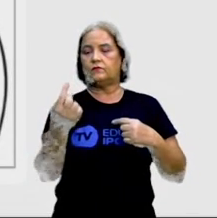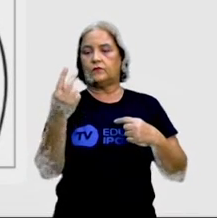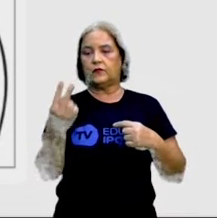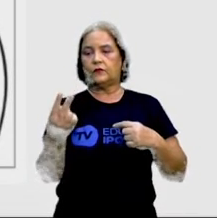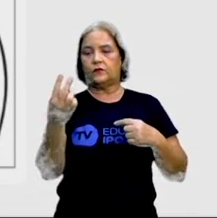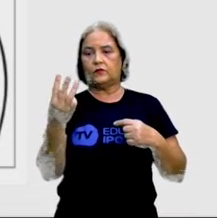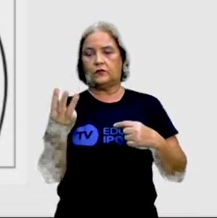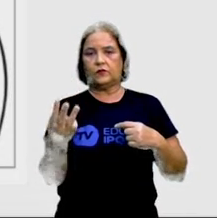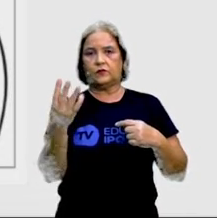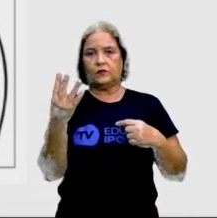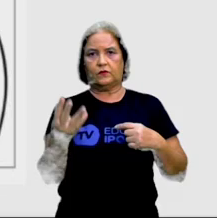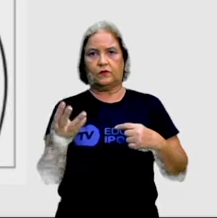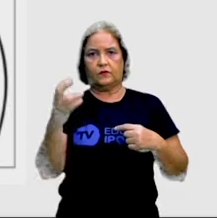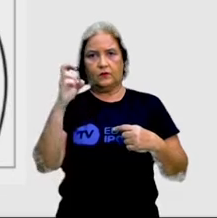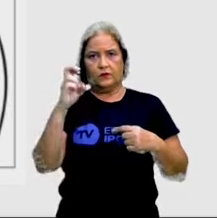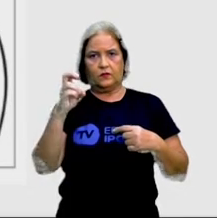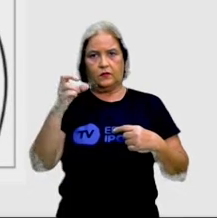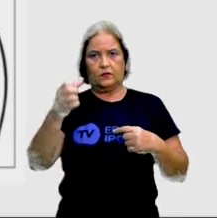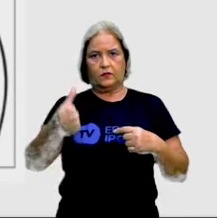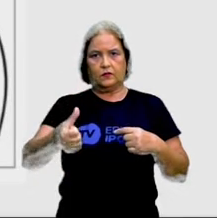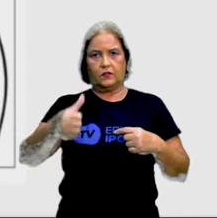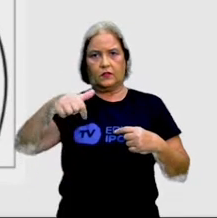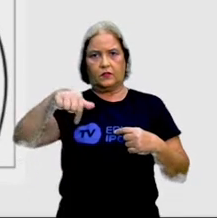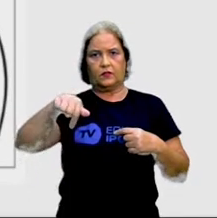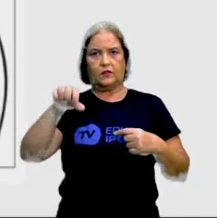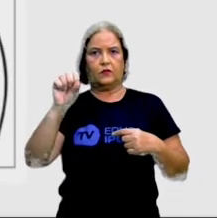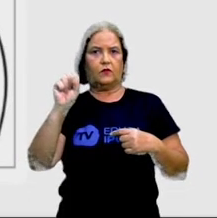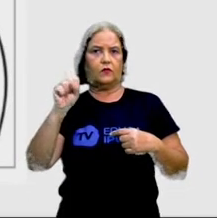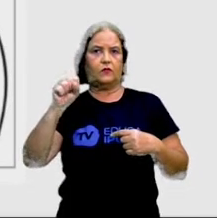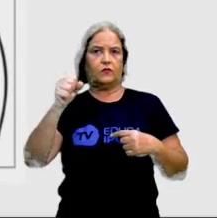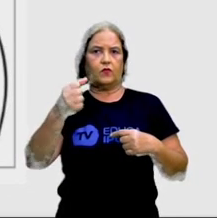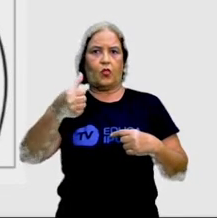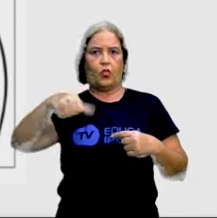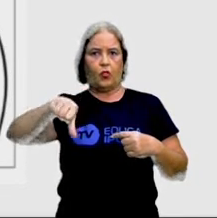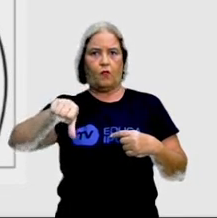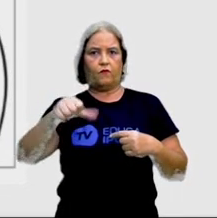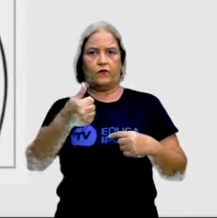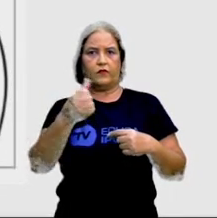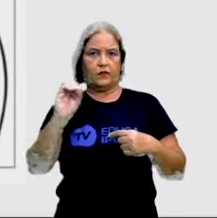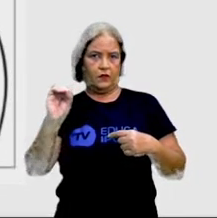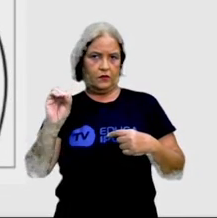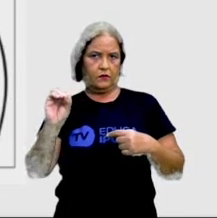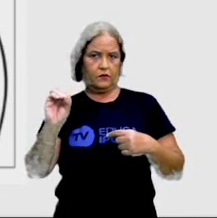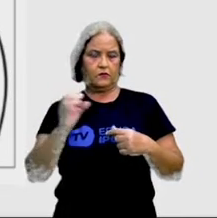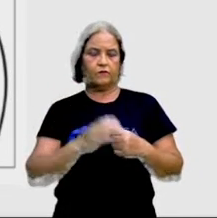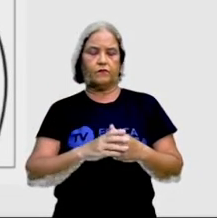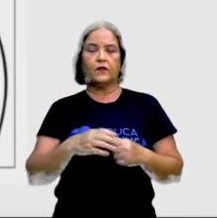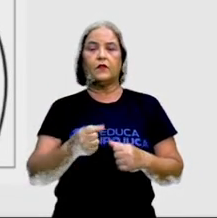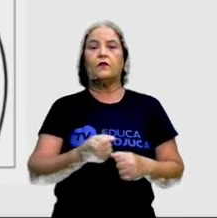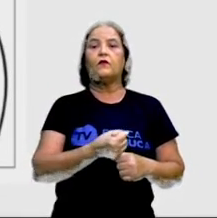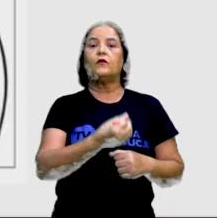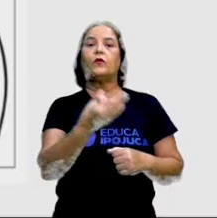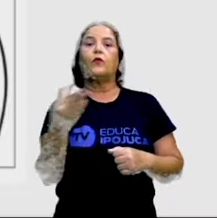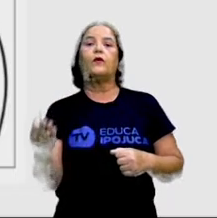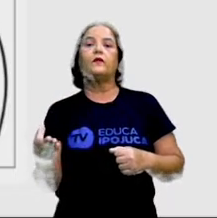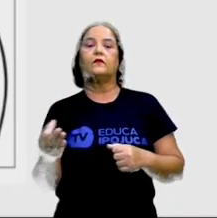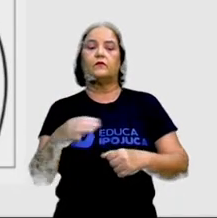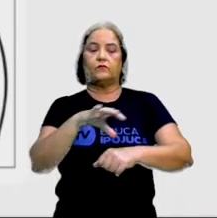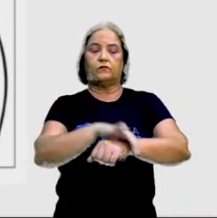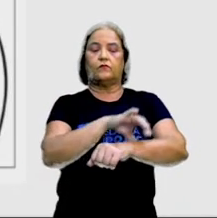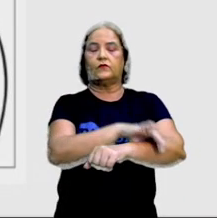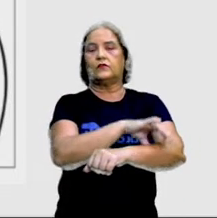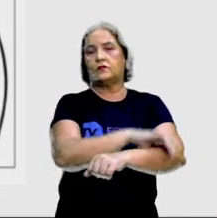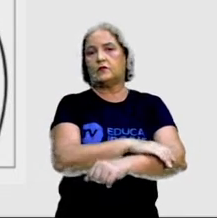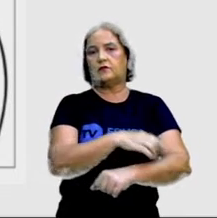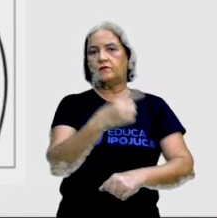três quatro cinco seis sete oito nove dez polares e quantas pulseiras vamos contar